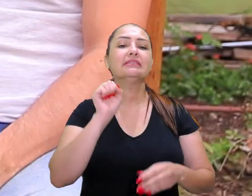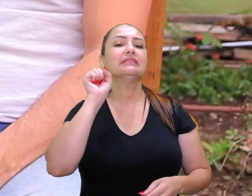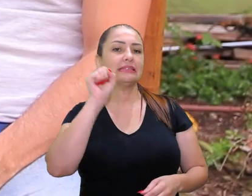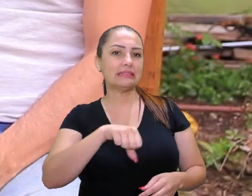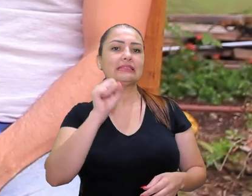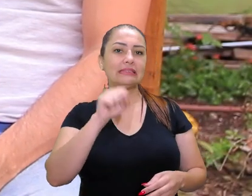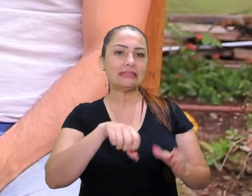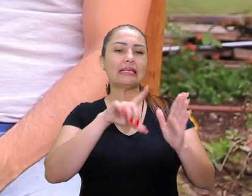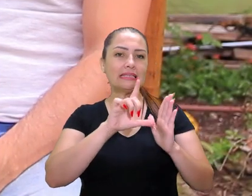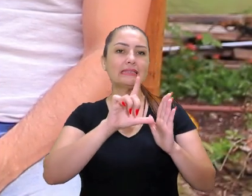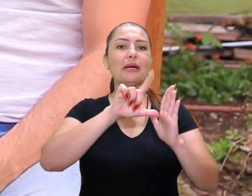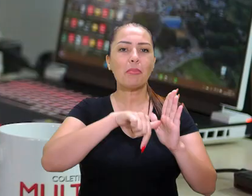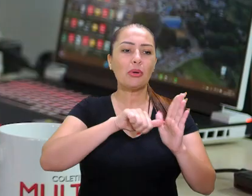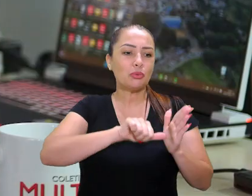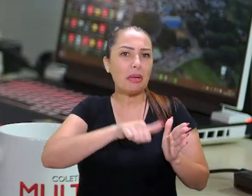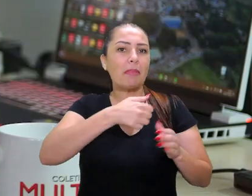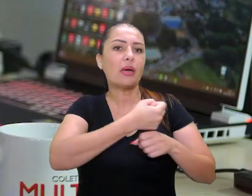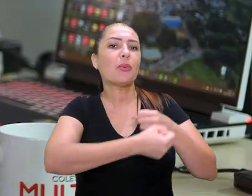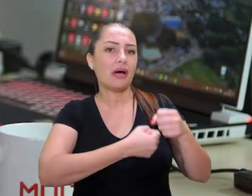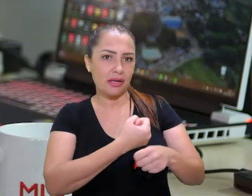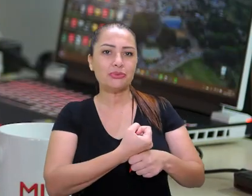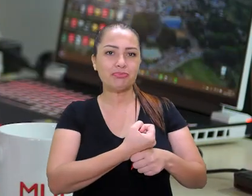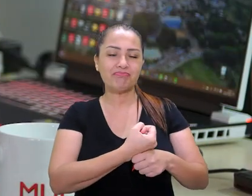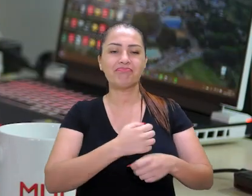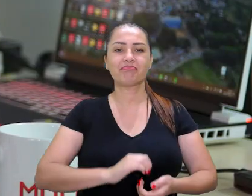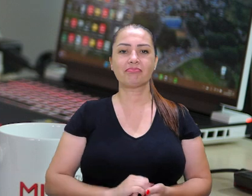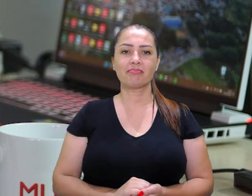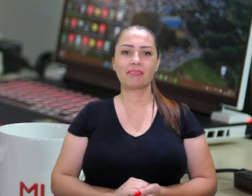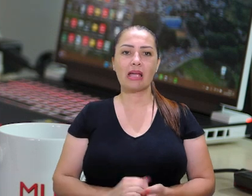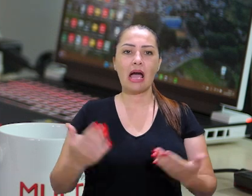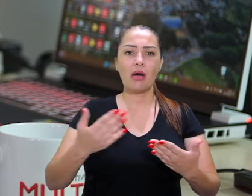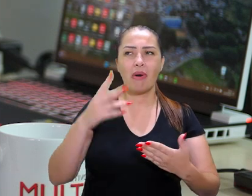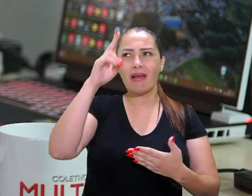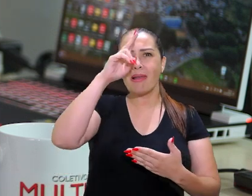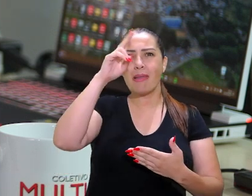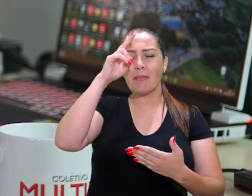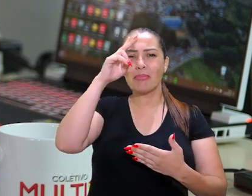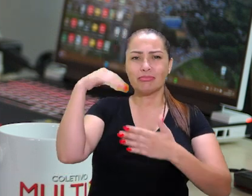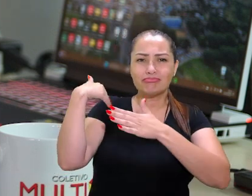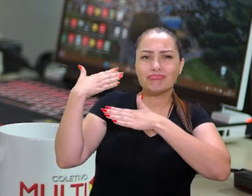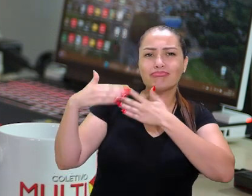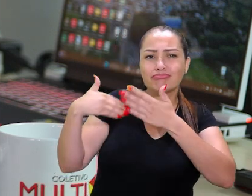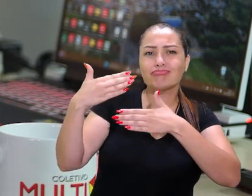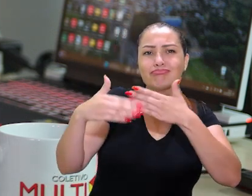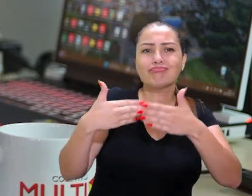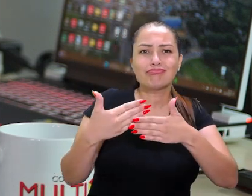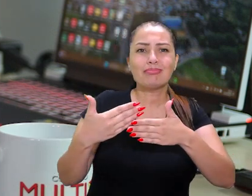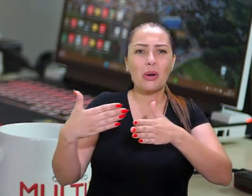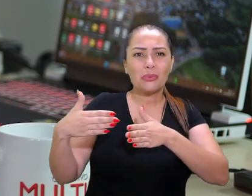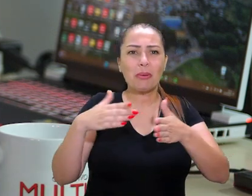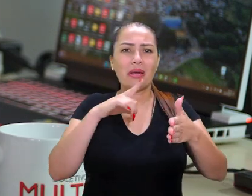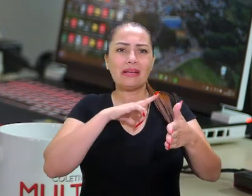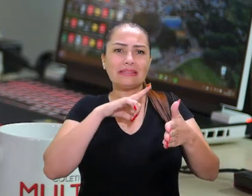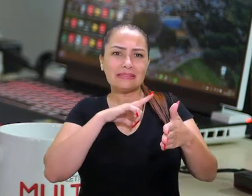depois do primeiro ano, né? E fazendo um panorama histórico, né, Alisson, sobre a trajetória do Mensageiros, né,